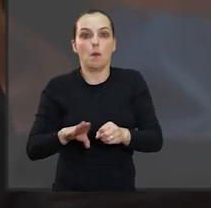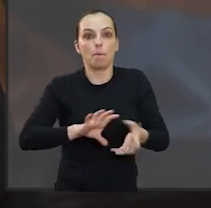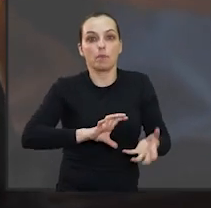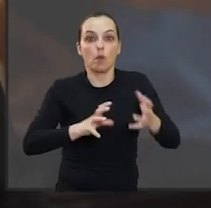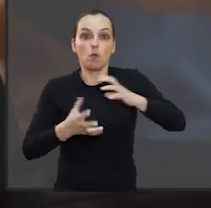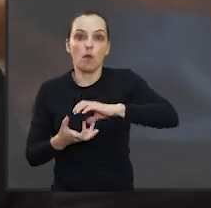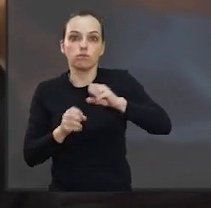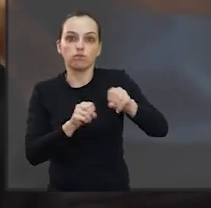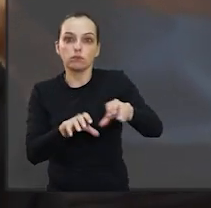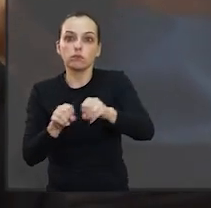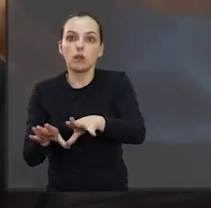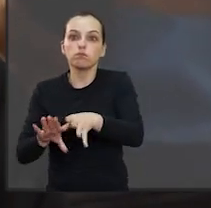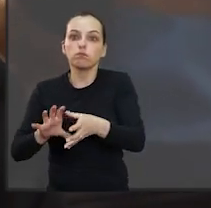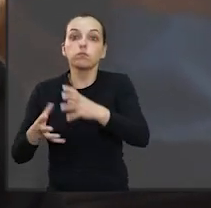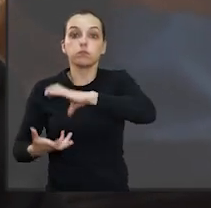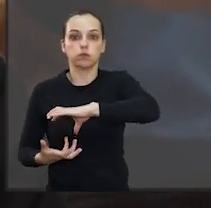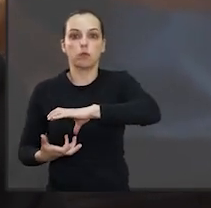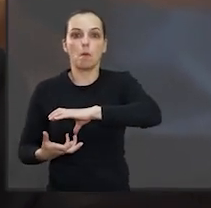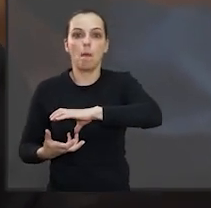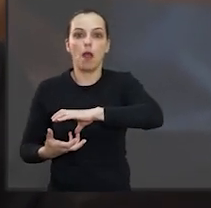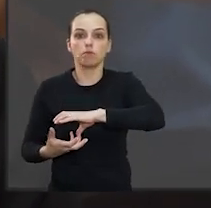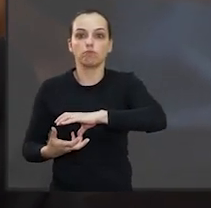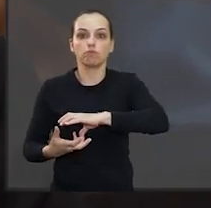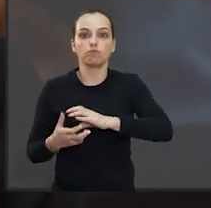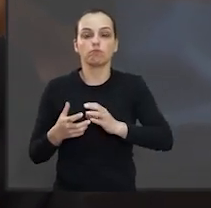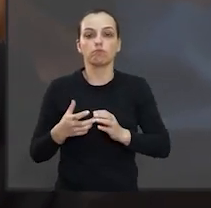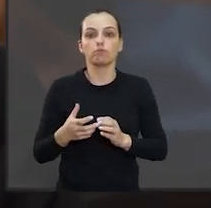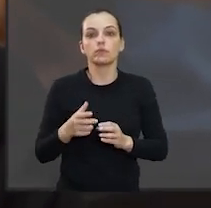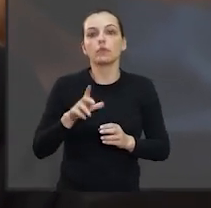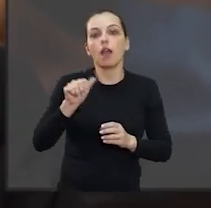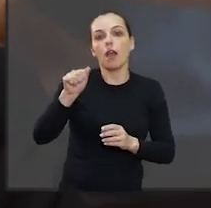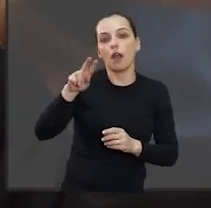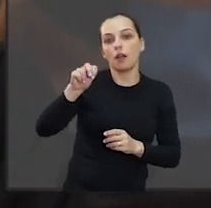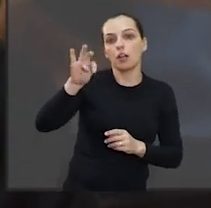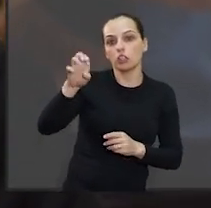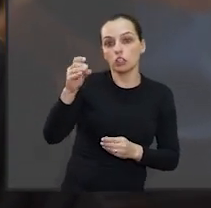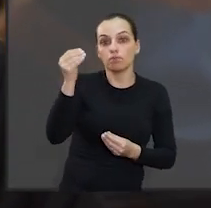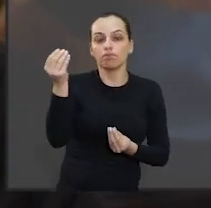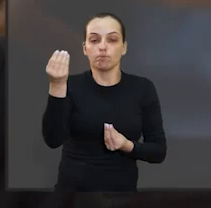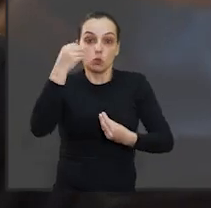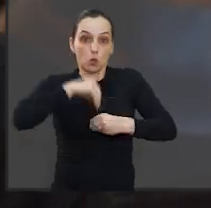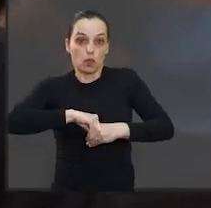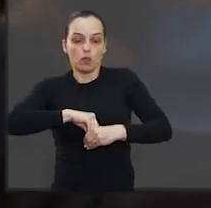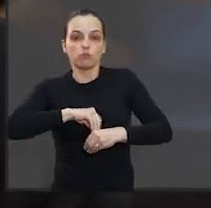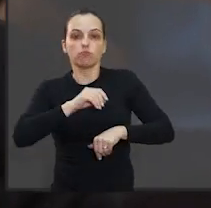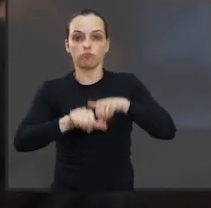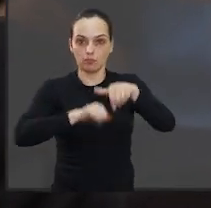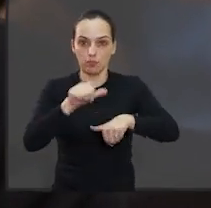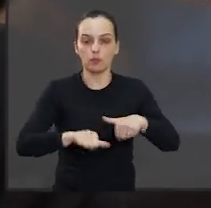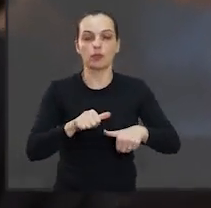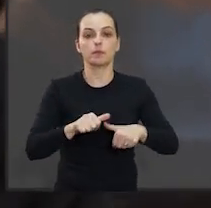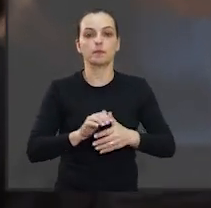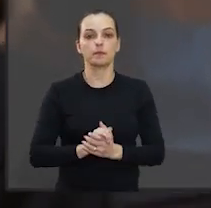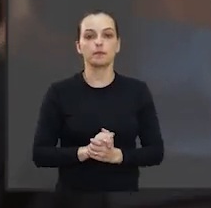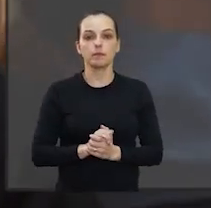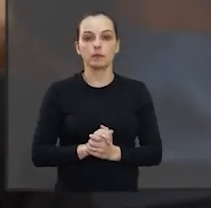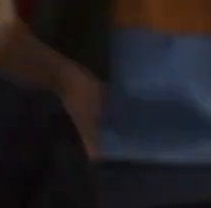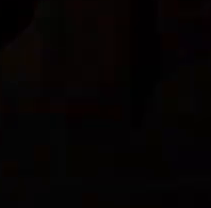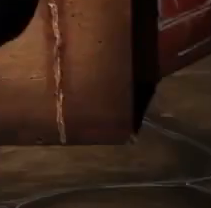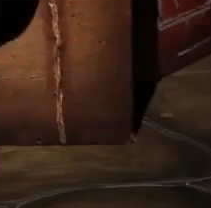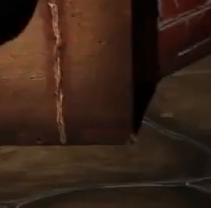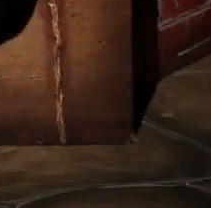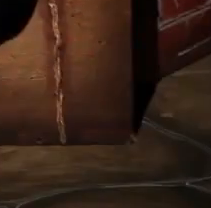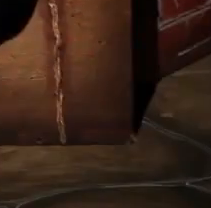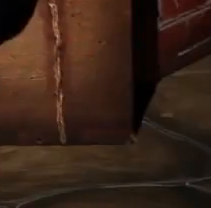já te alimentam enquanto artista, enquanto idealista, no sentido de fazer uma sociedade mudar através da